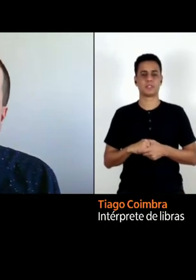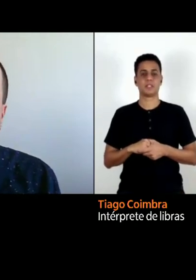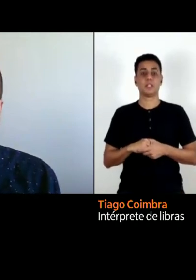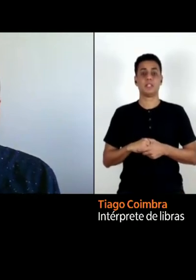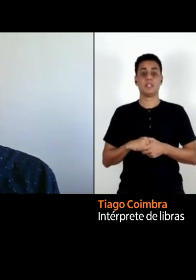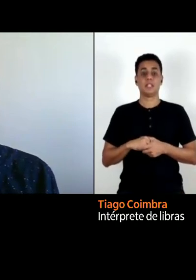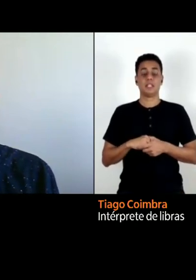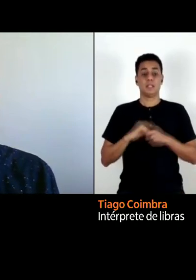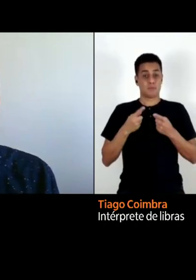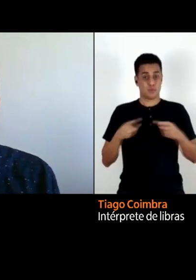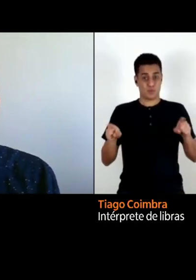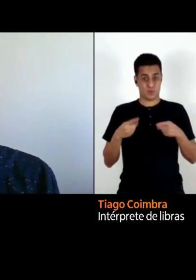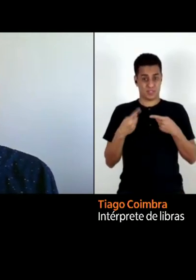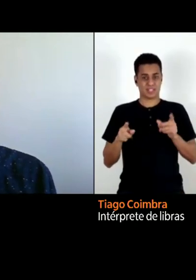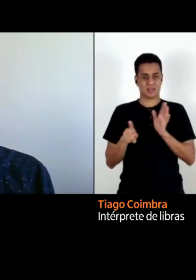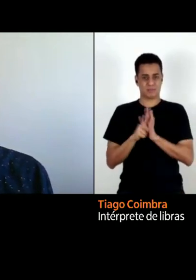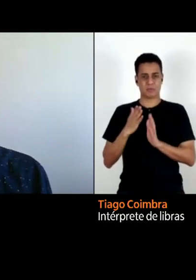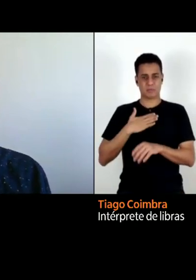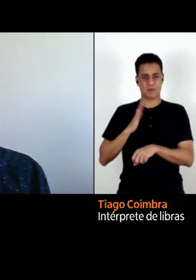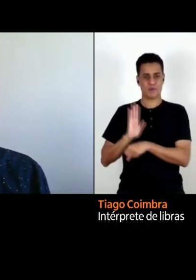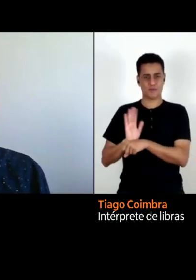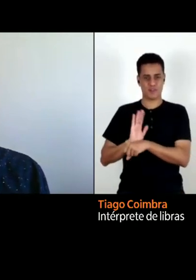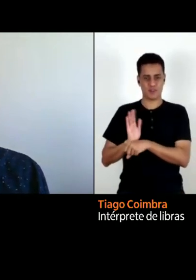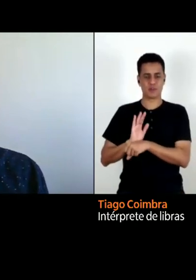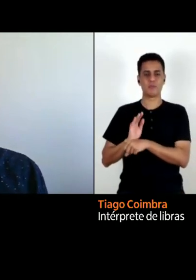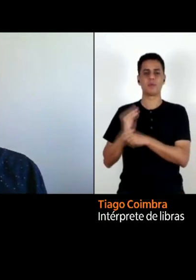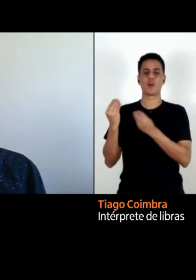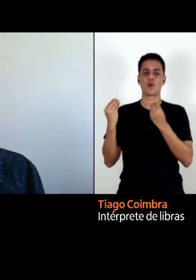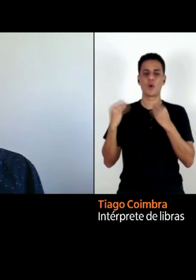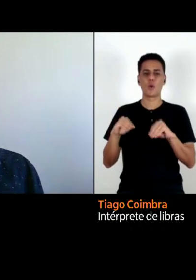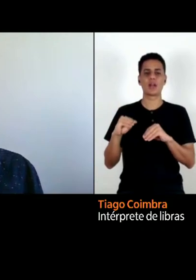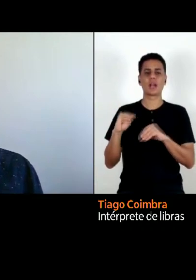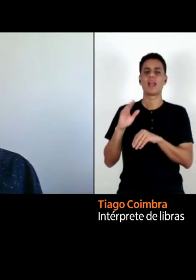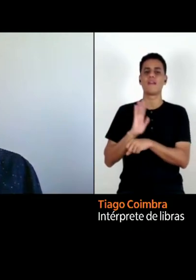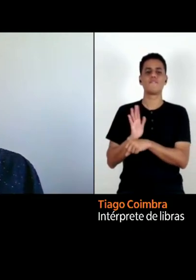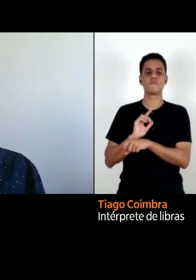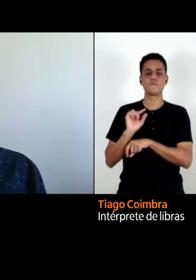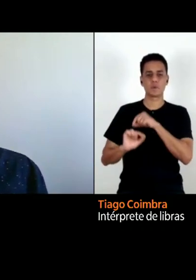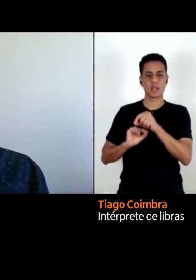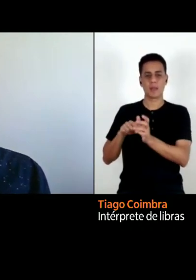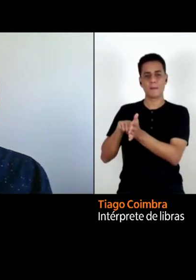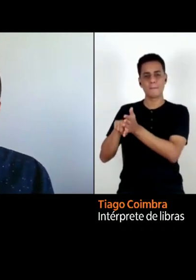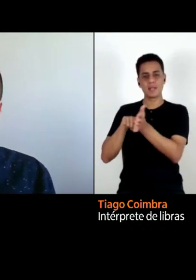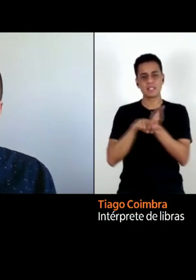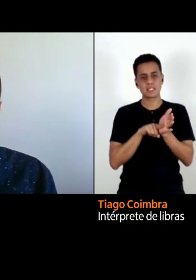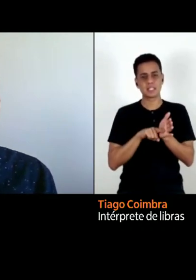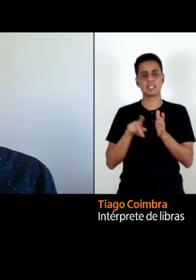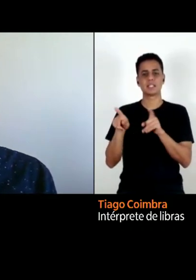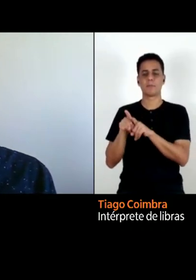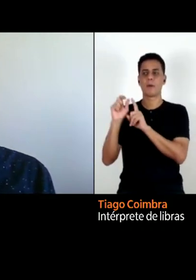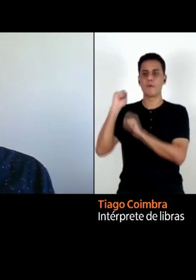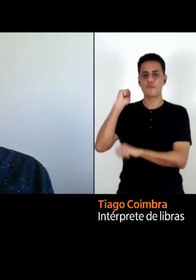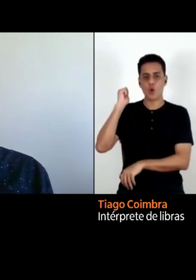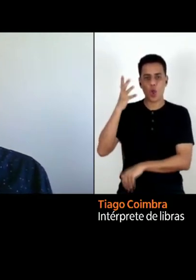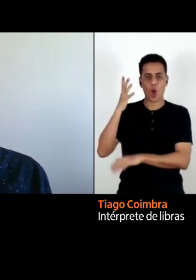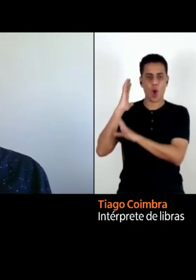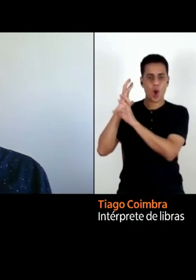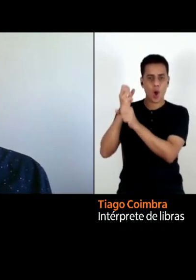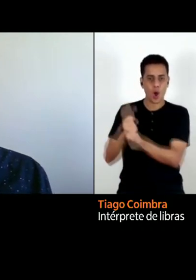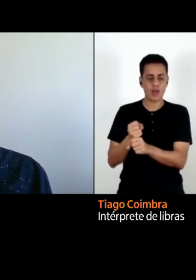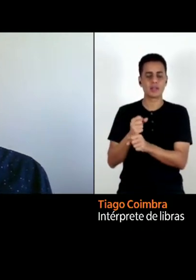Na trilha sonora do meu filme, músicas recolhidas pela Missão de Pesquisas Folclóricas, organizadas por Mário de Andrade